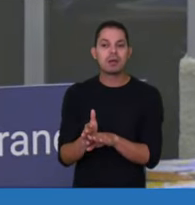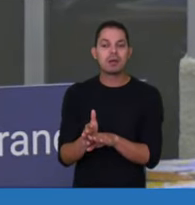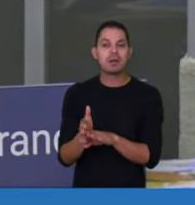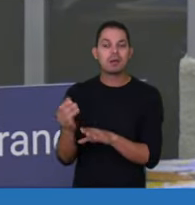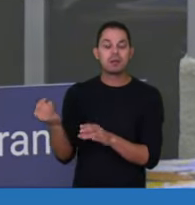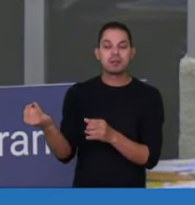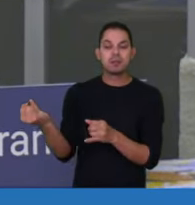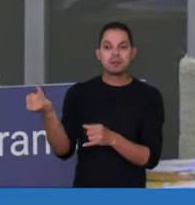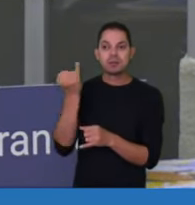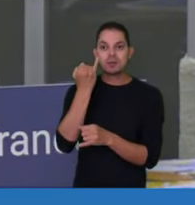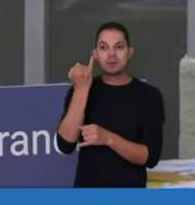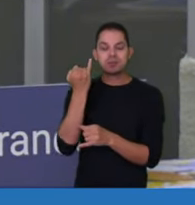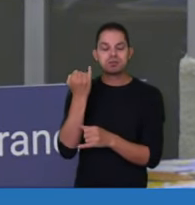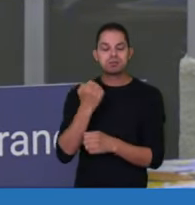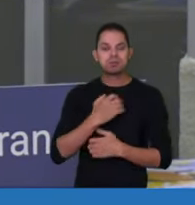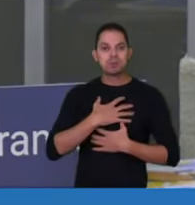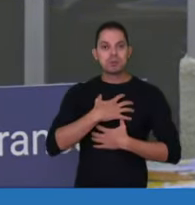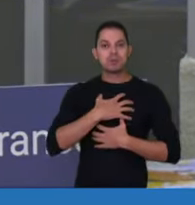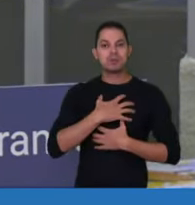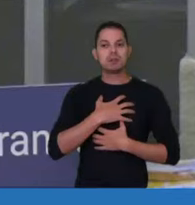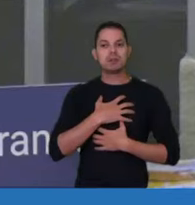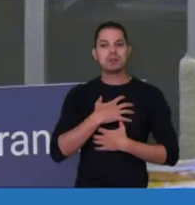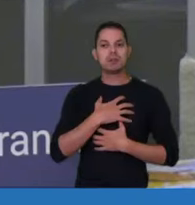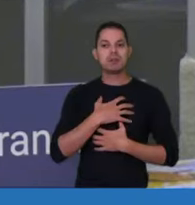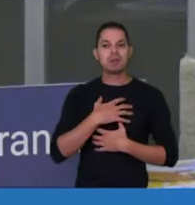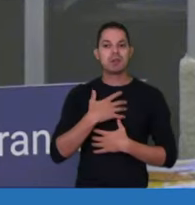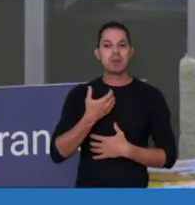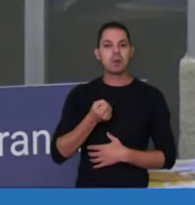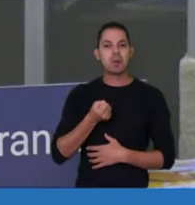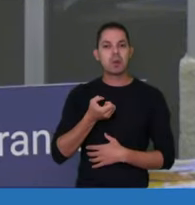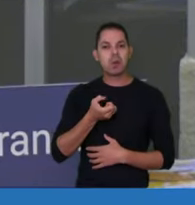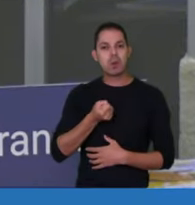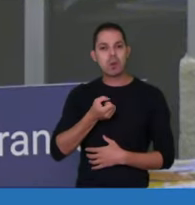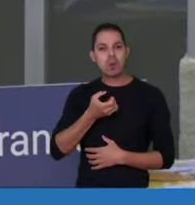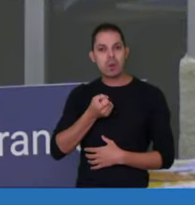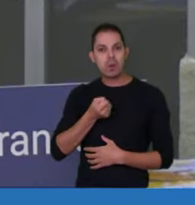notícia trágica de que covardemente